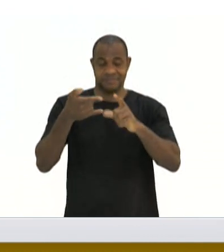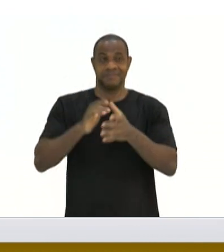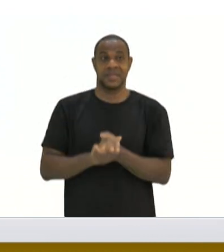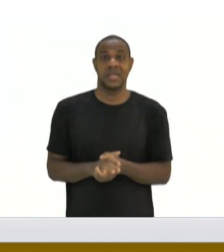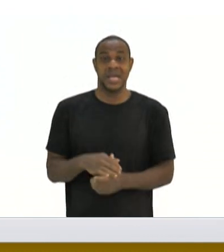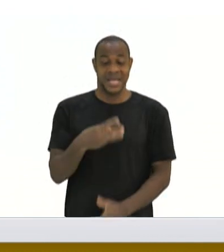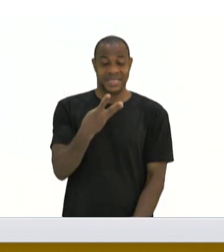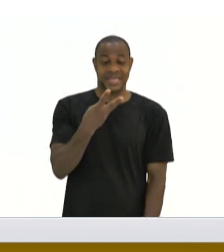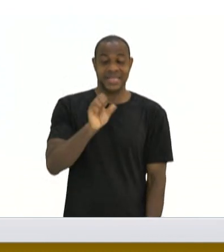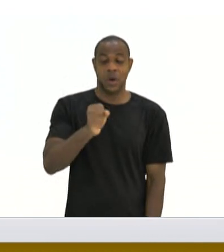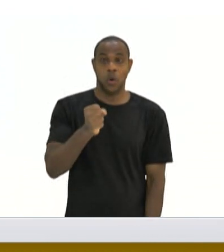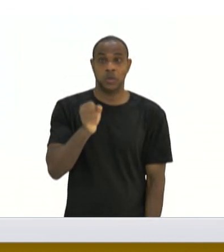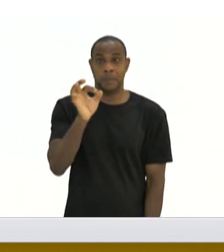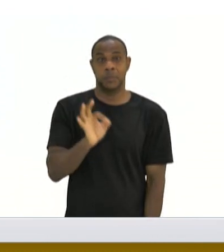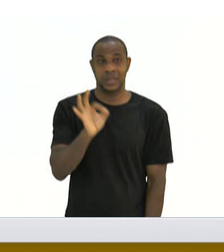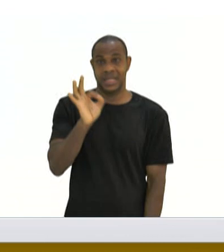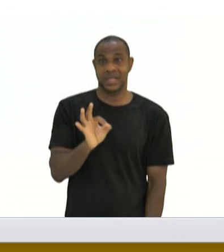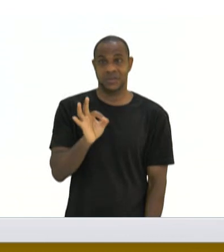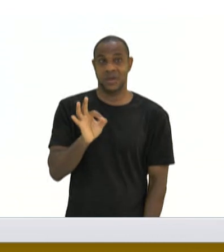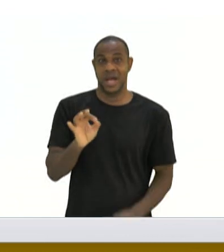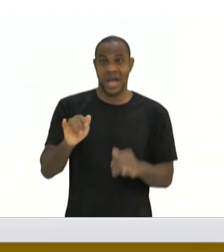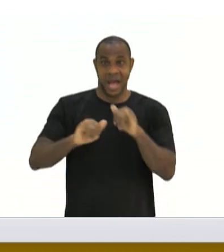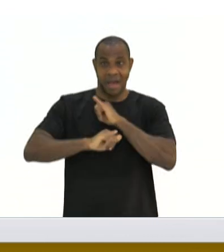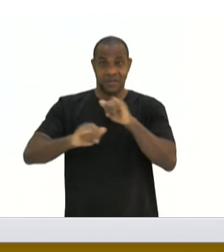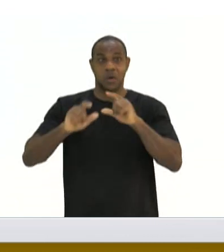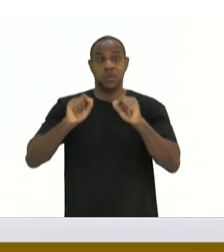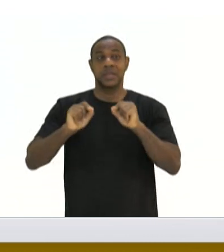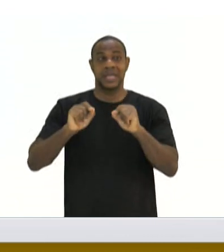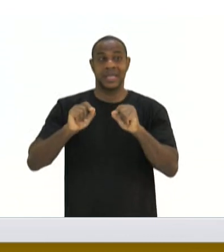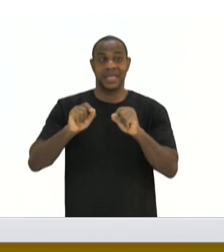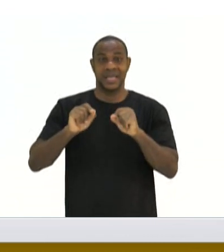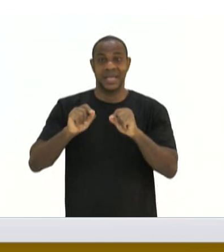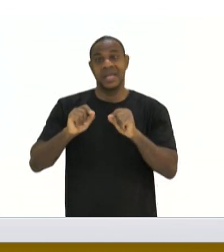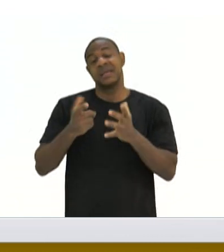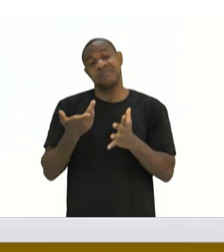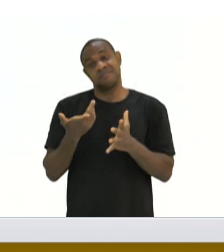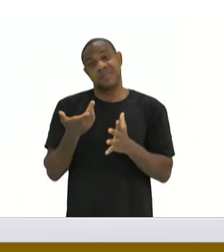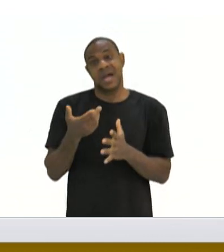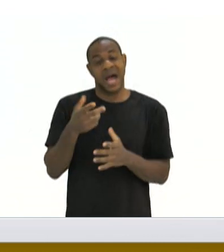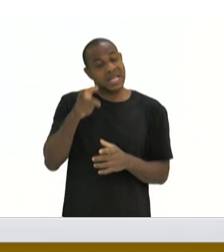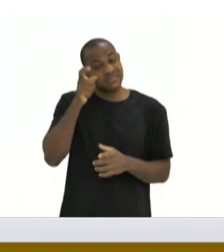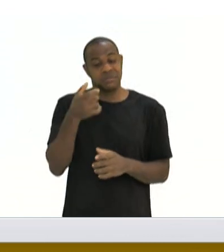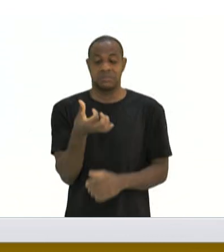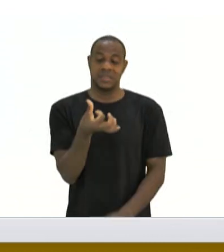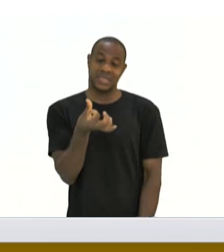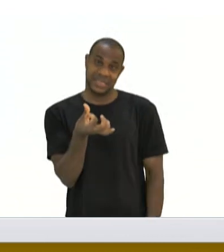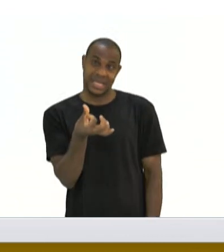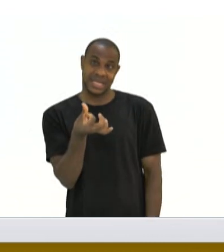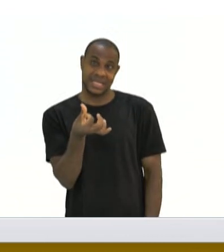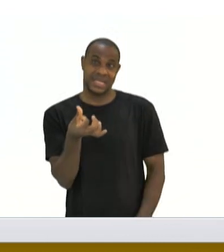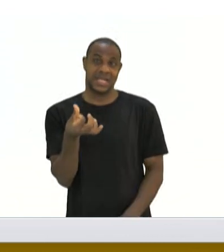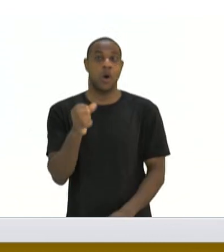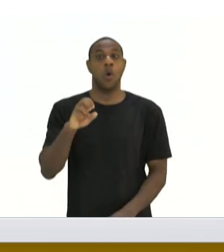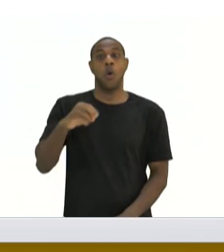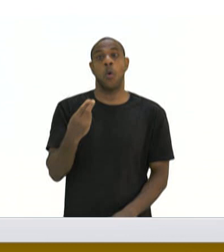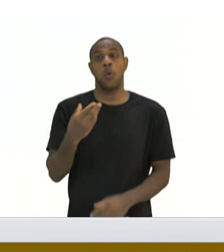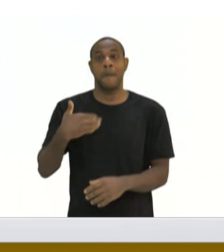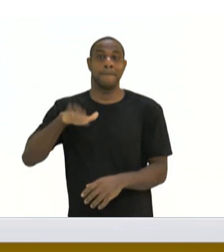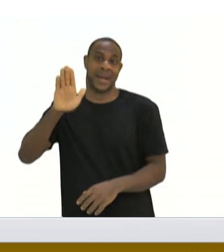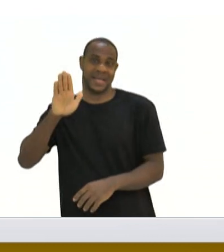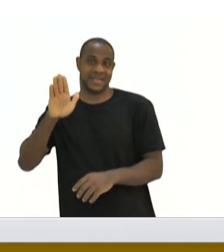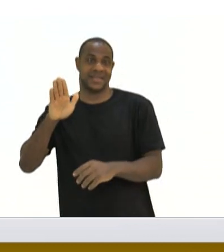a 38 por cento disseram ter visto 6 ou mais delas e 24